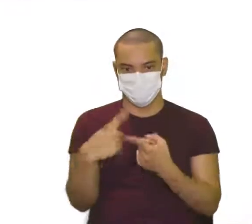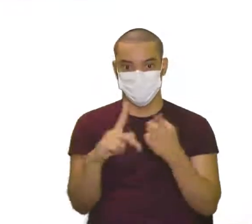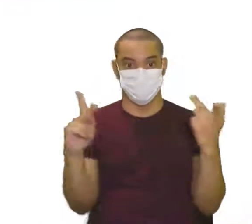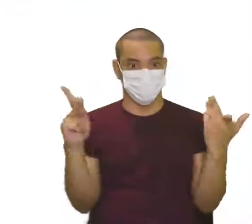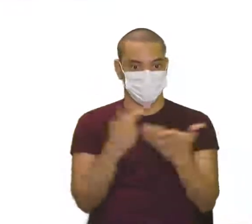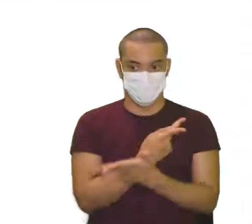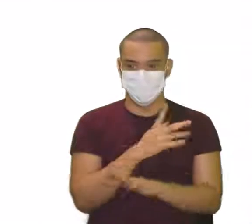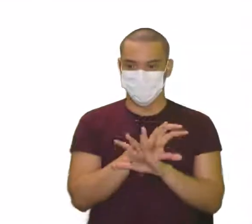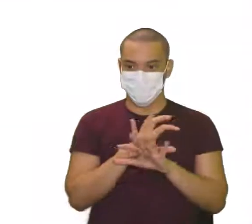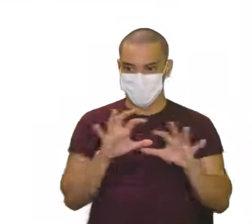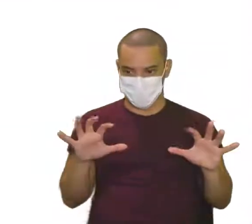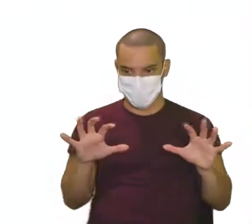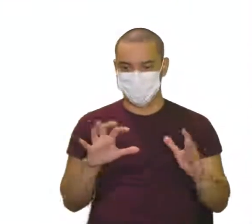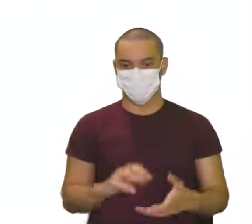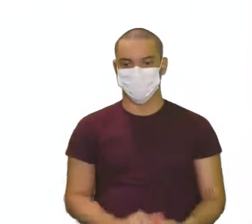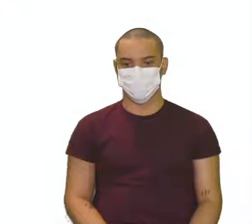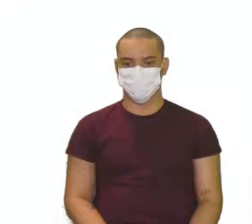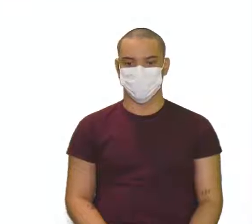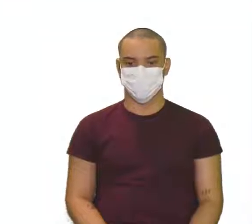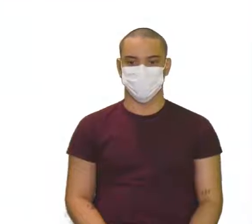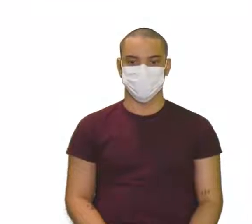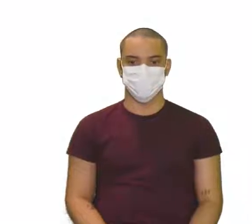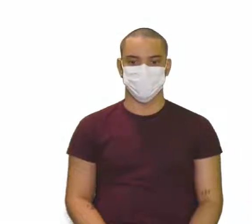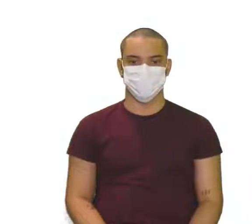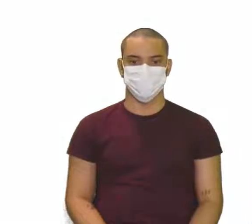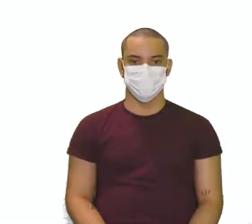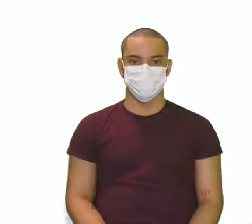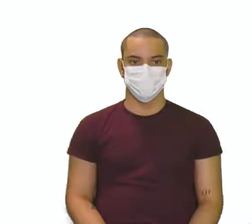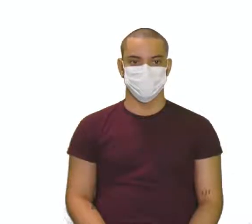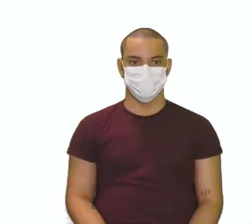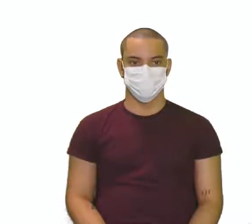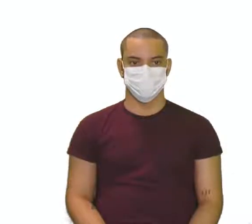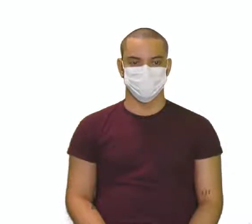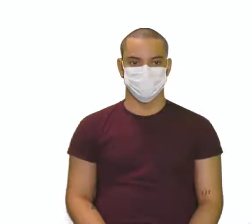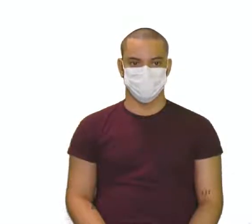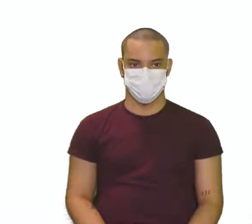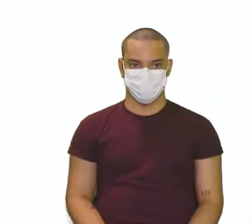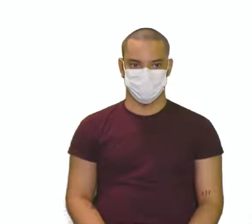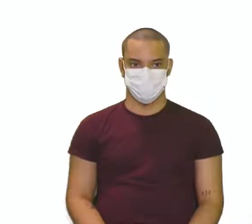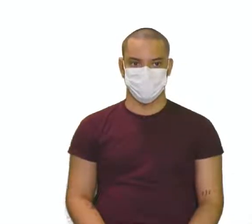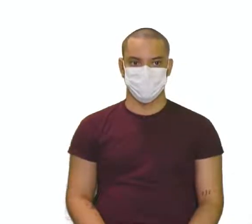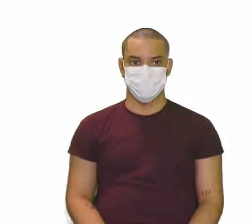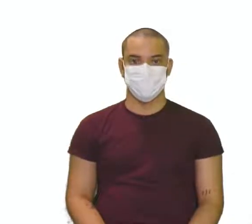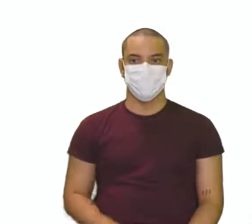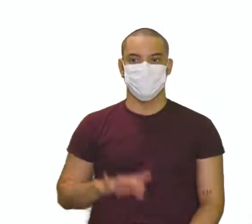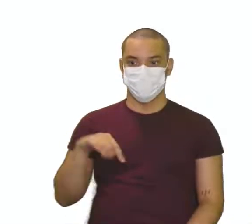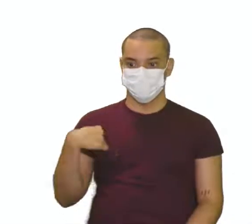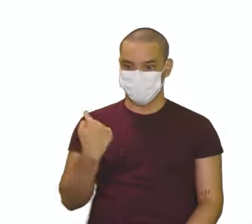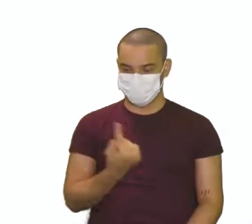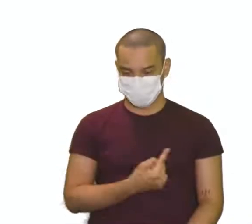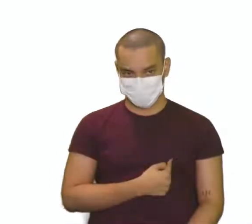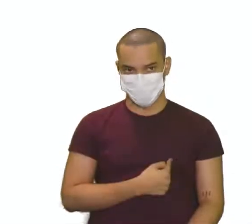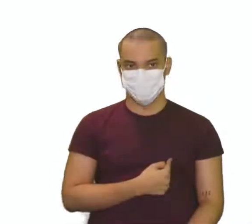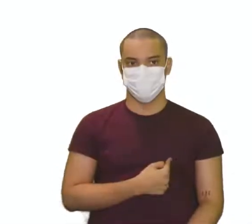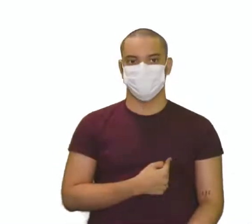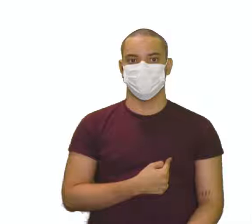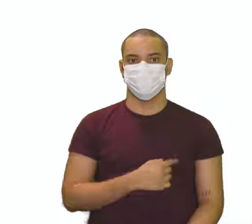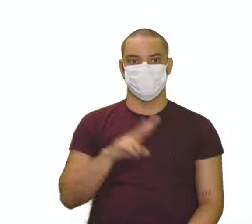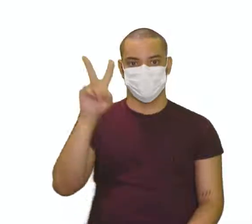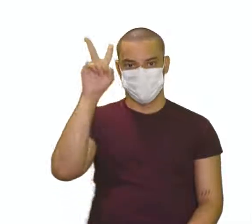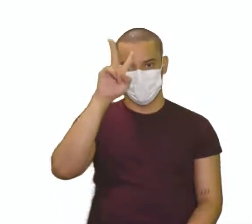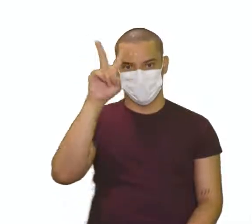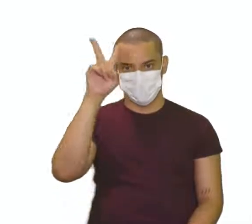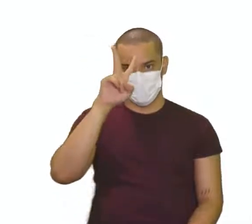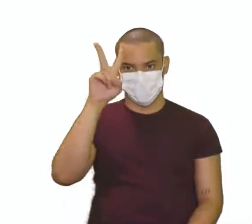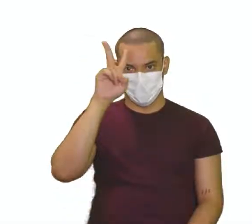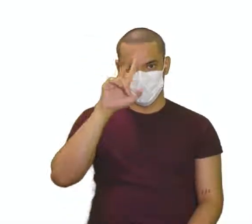se comporta dessa forma, tá bom? E aqui, galerinha, olha só para a gente lembrar aqui,